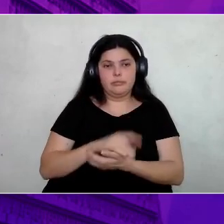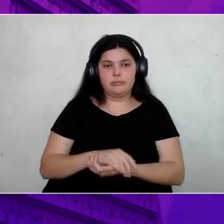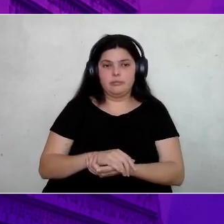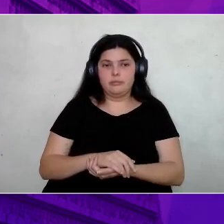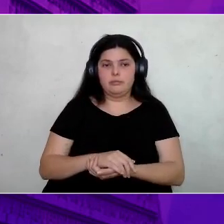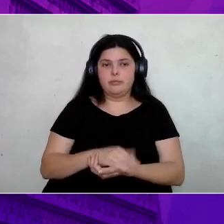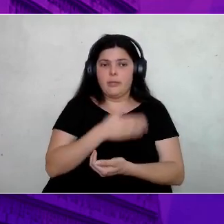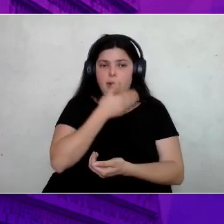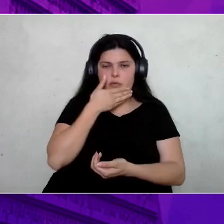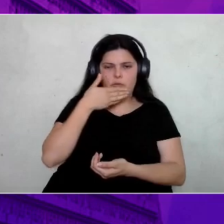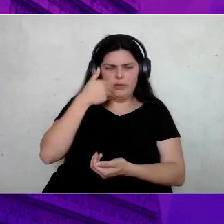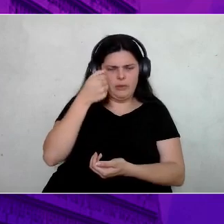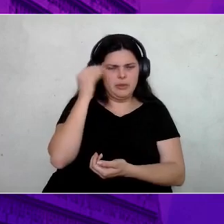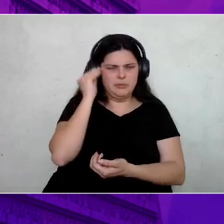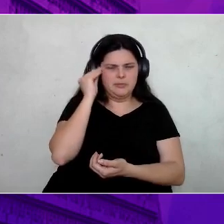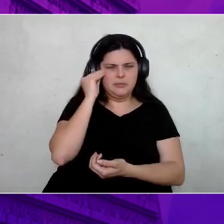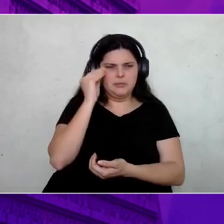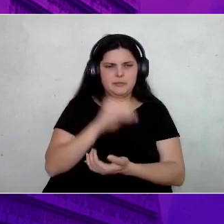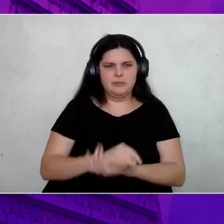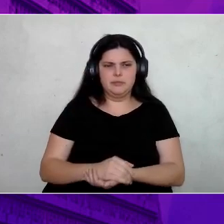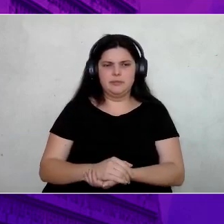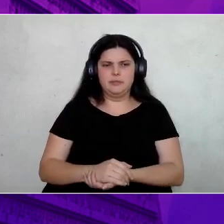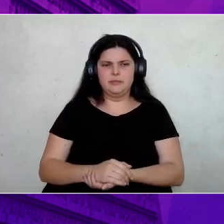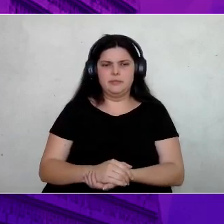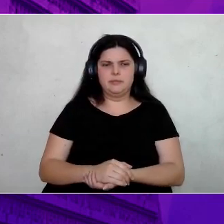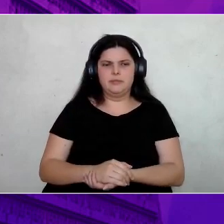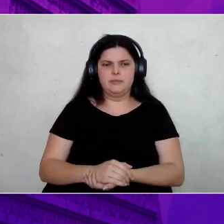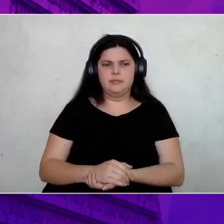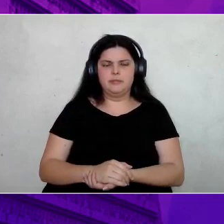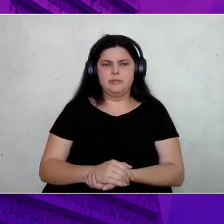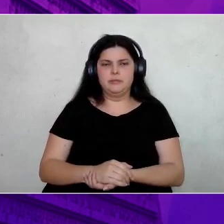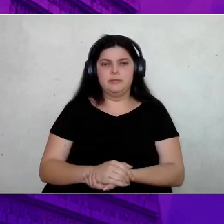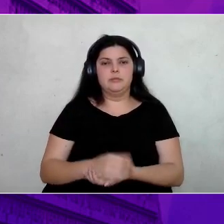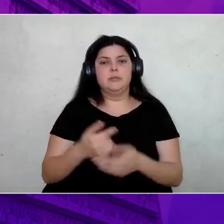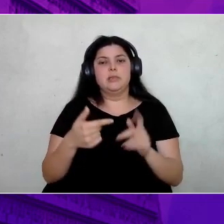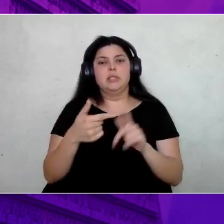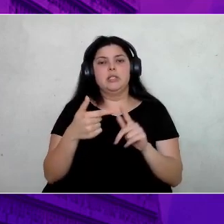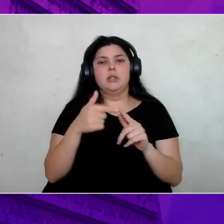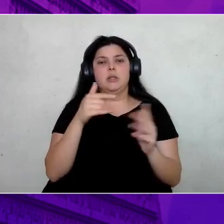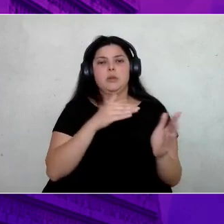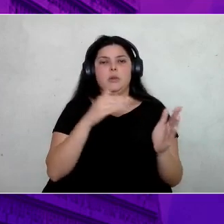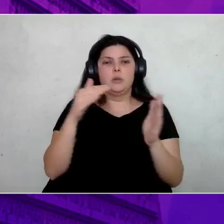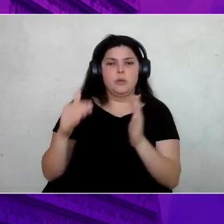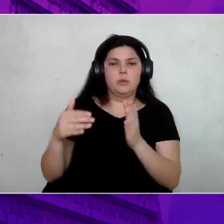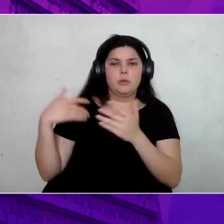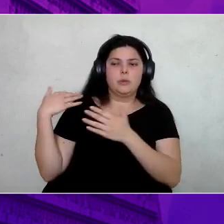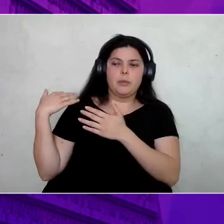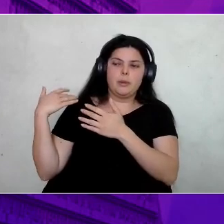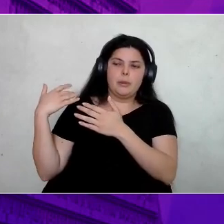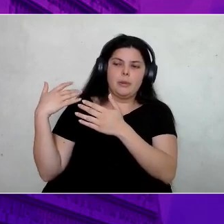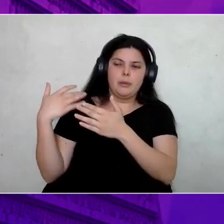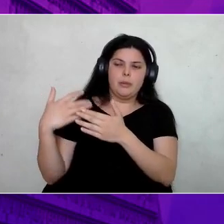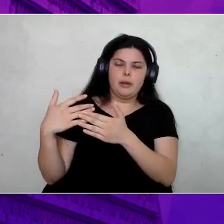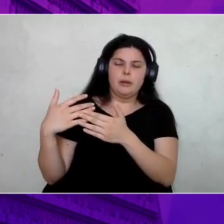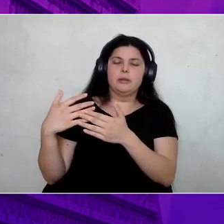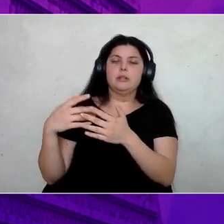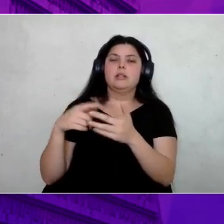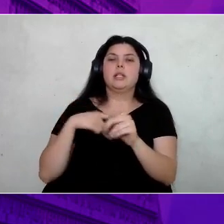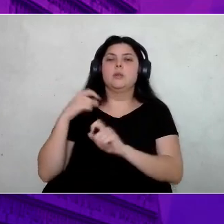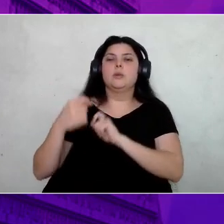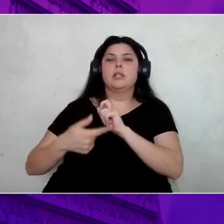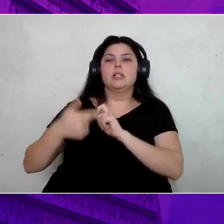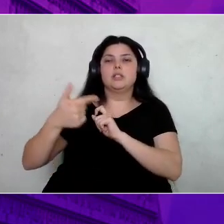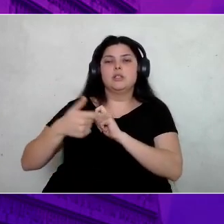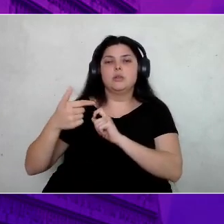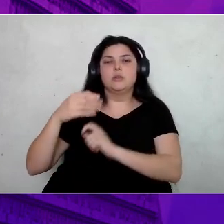tentar. E aí a gente chega no segundo ponto ali dessa jornadinha. A gente tem a Compass entrando na jogada,